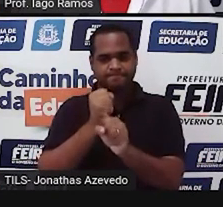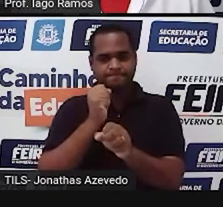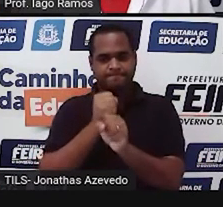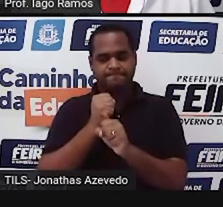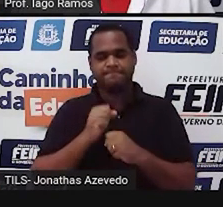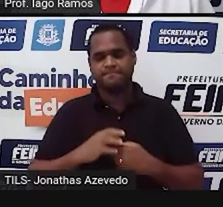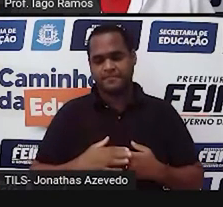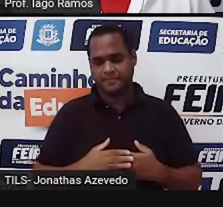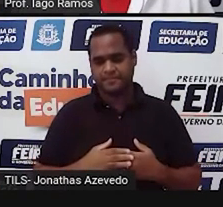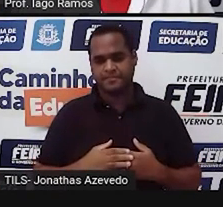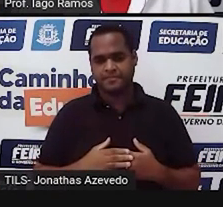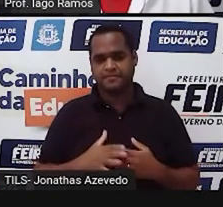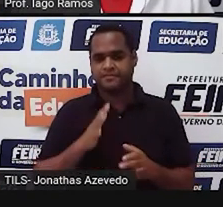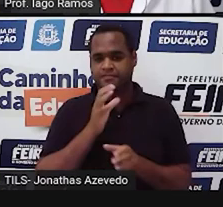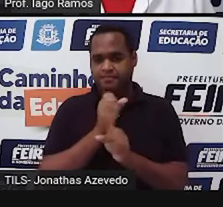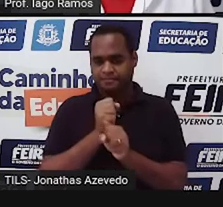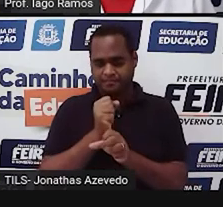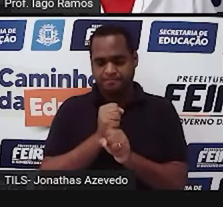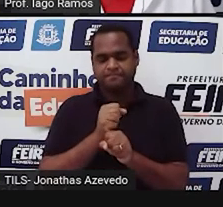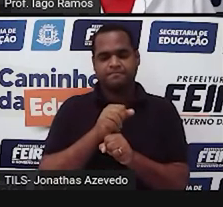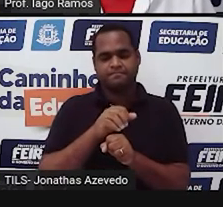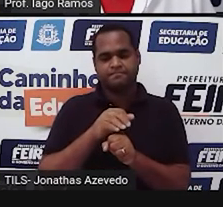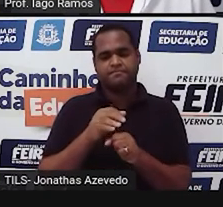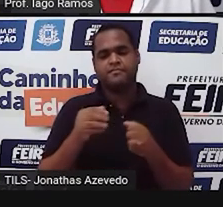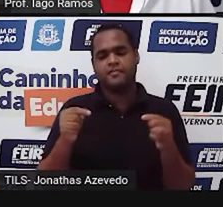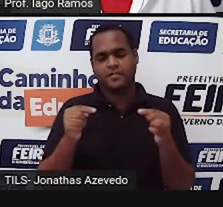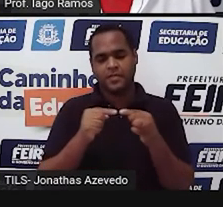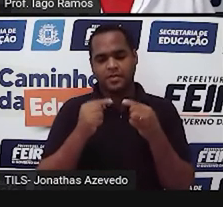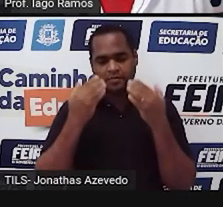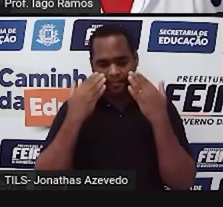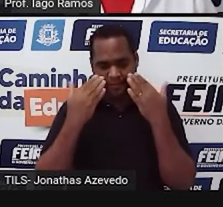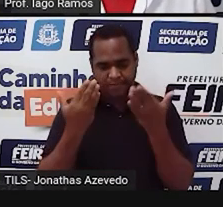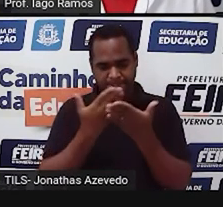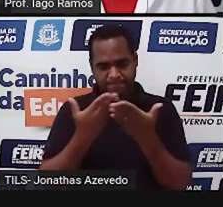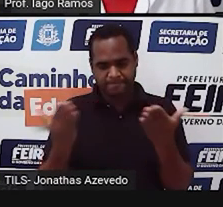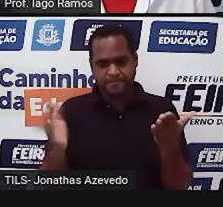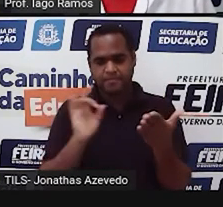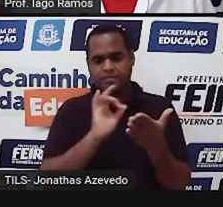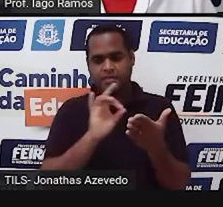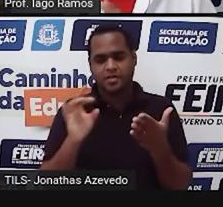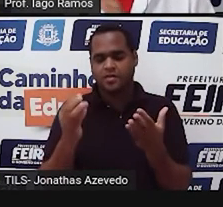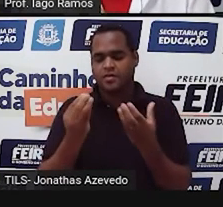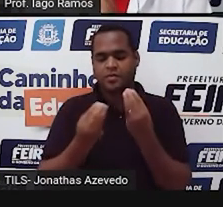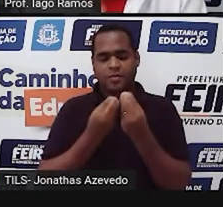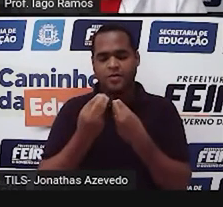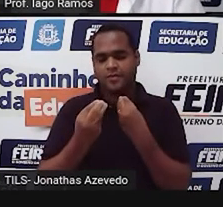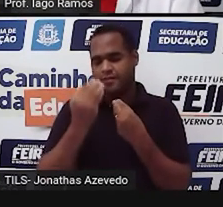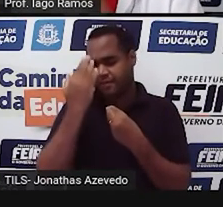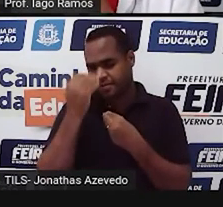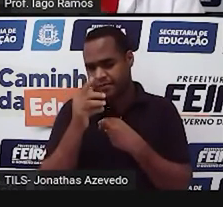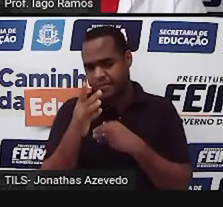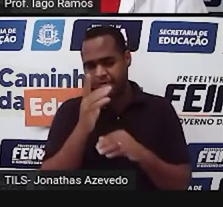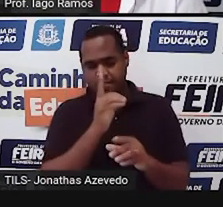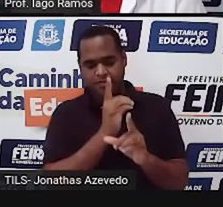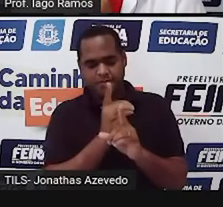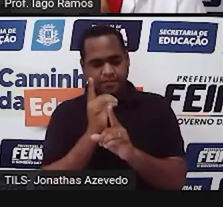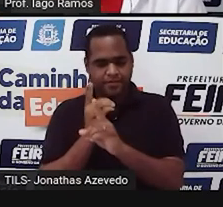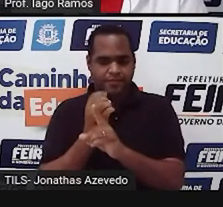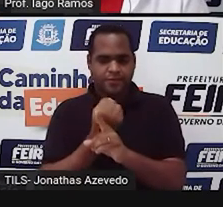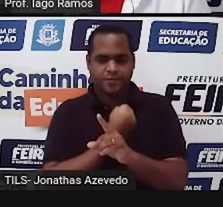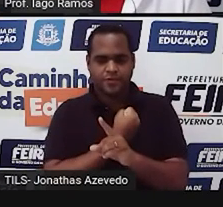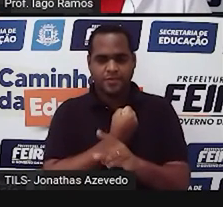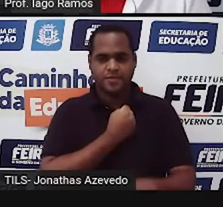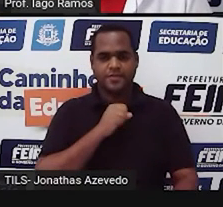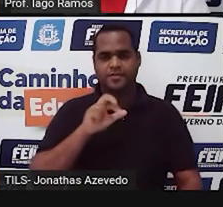cálculo é uma parte que vai mostrar para nós né como é que agente faz para encontrar os números